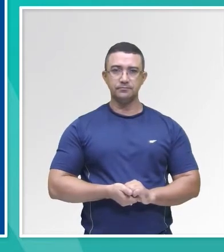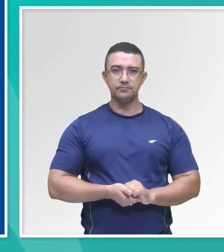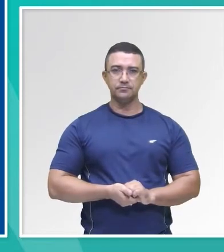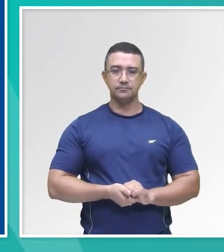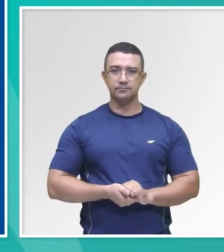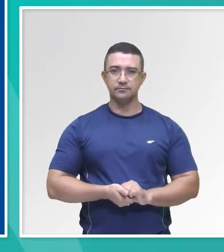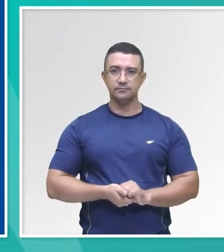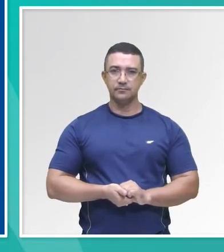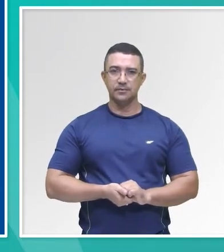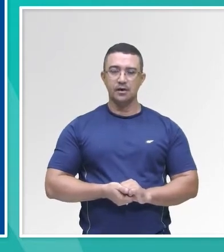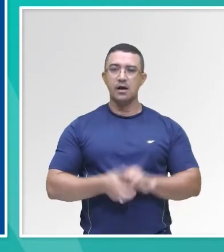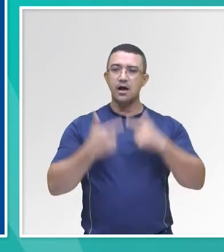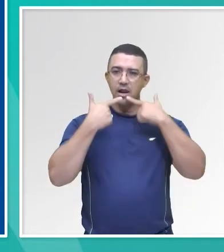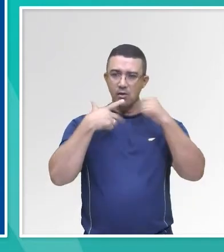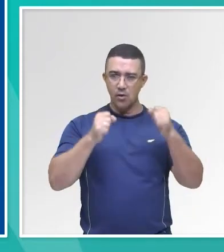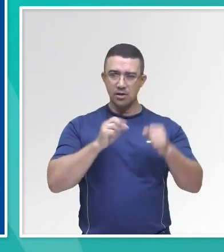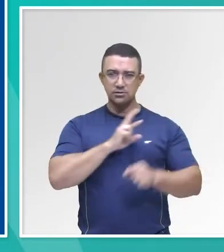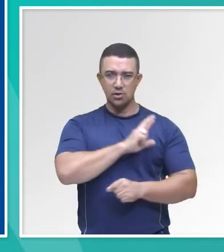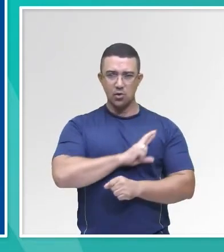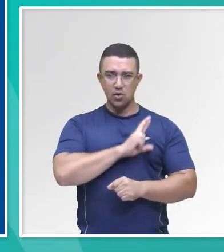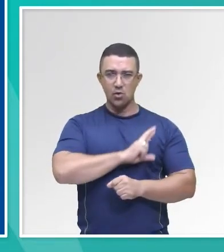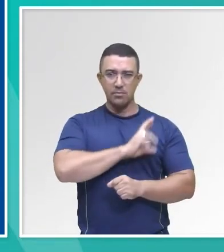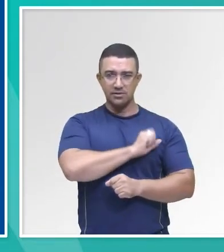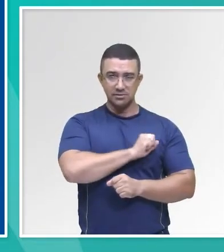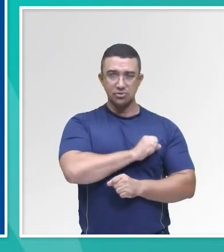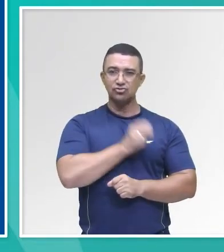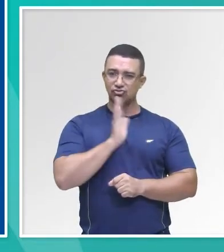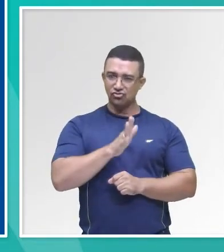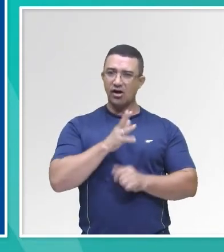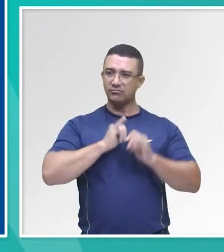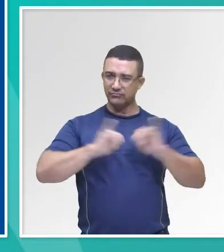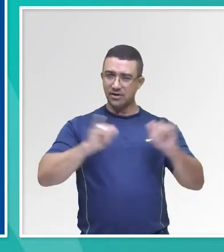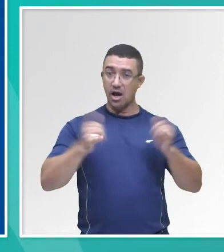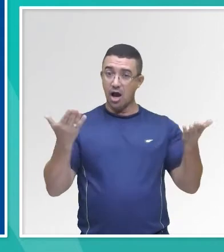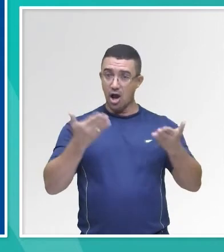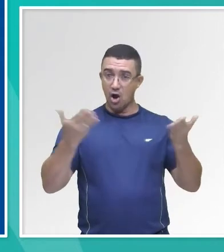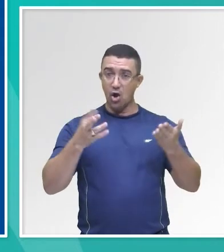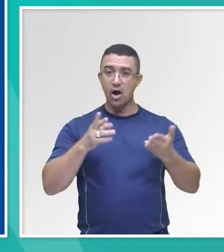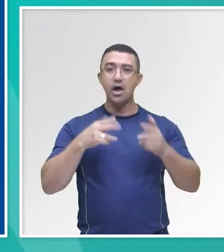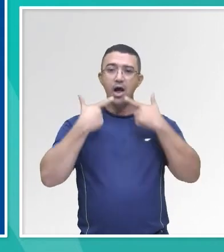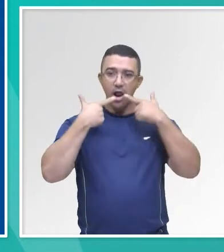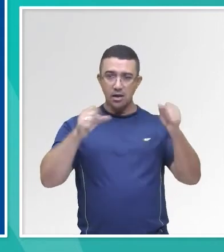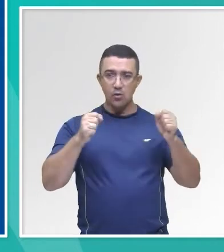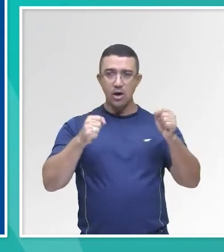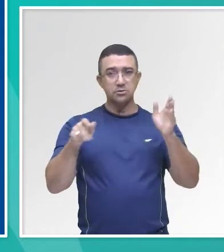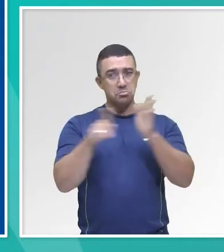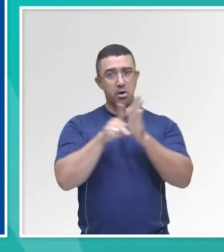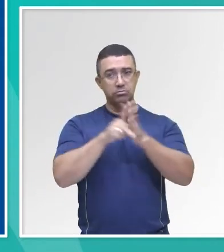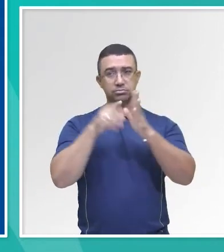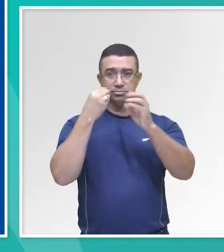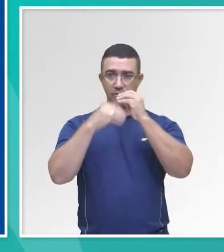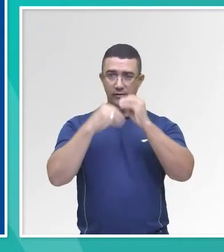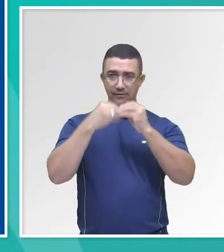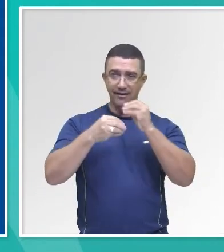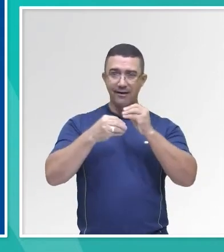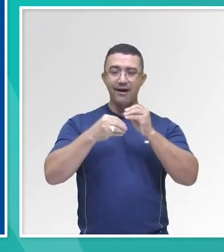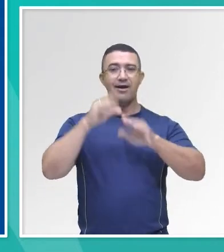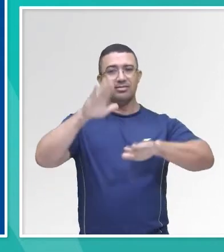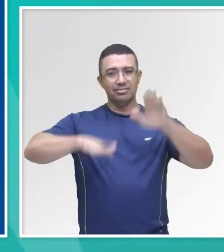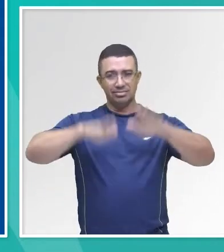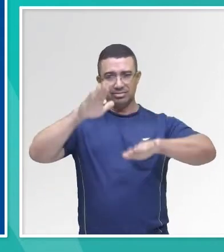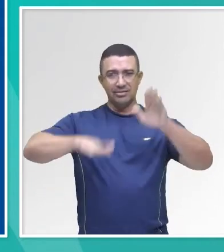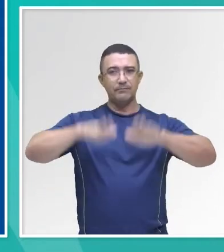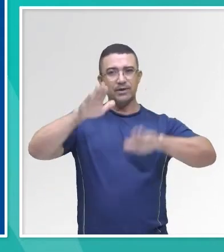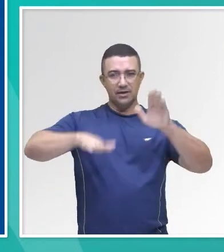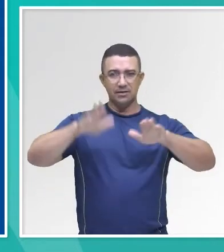do romance. Vamos verificar aqui quanto à linguagem da novela. Depende das circunstâncias, olha só.